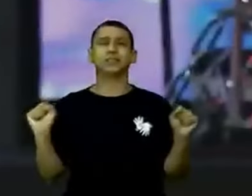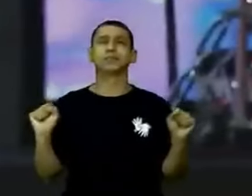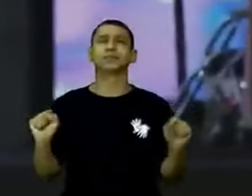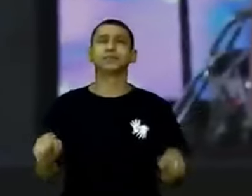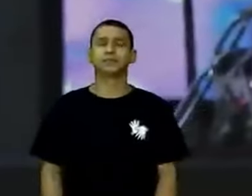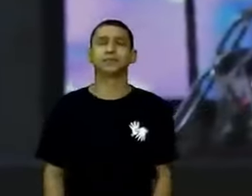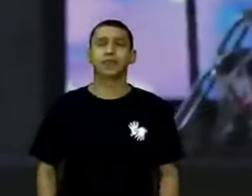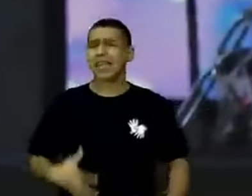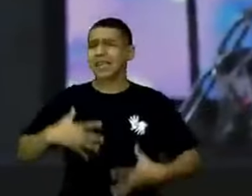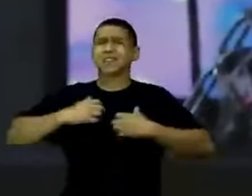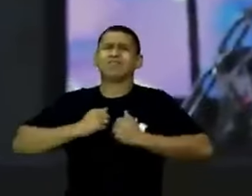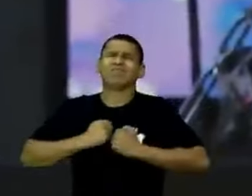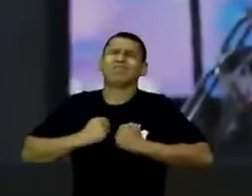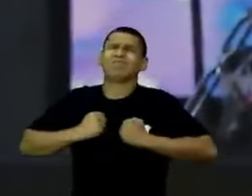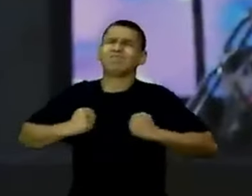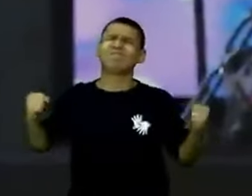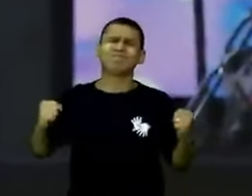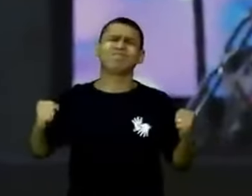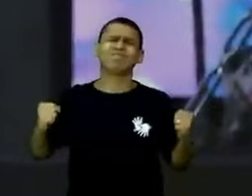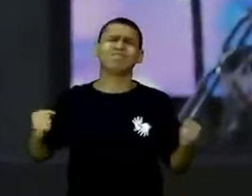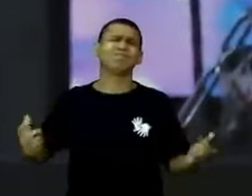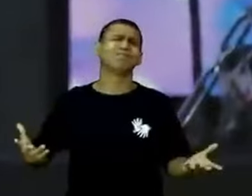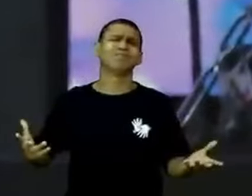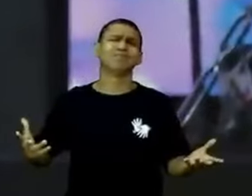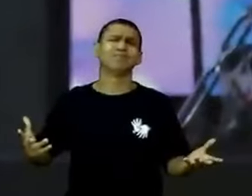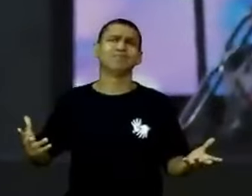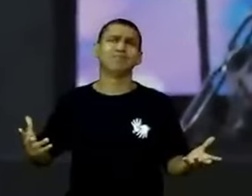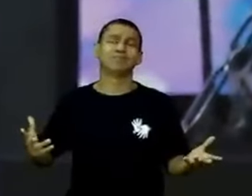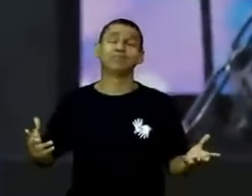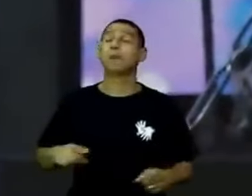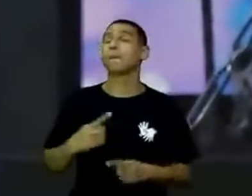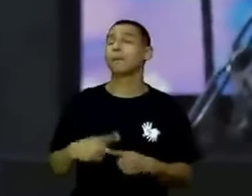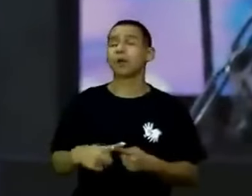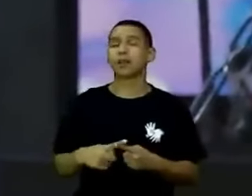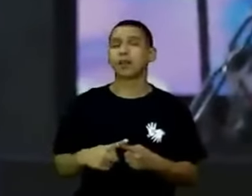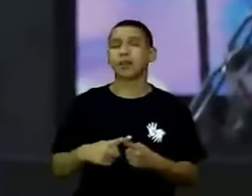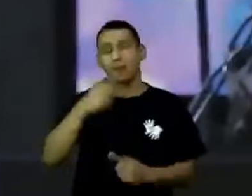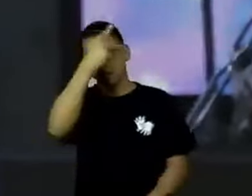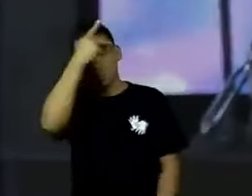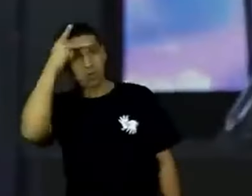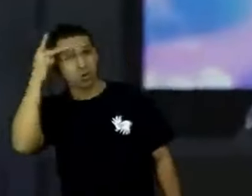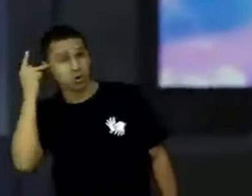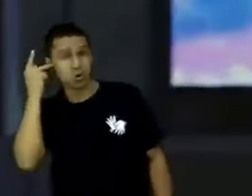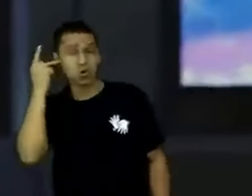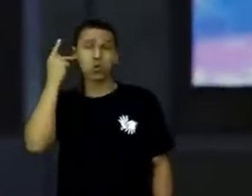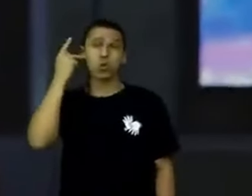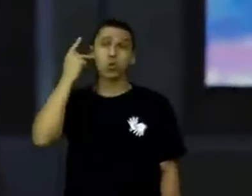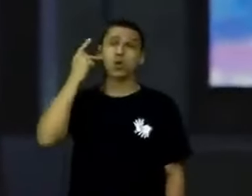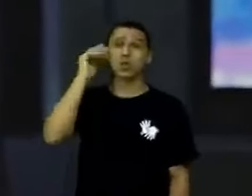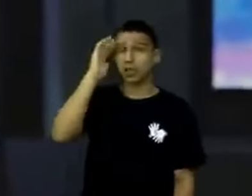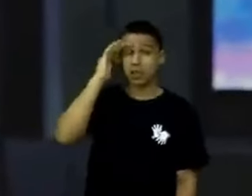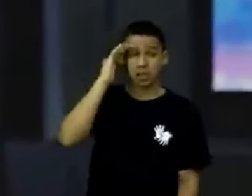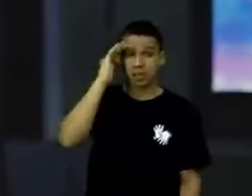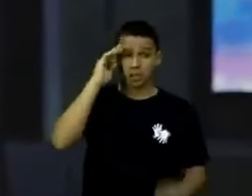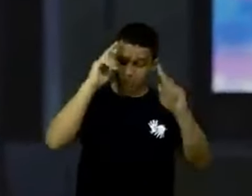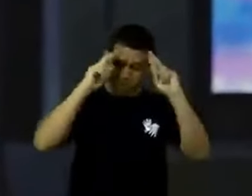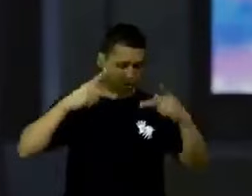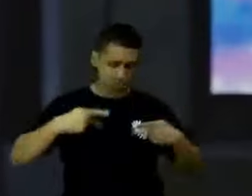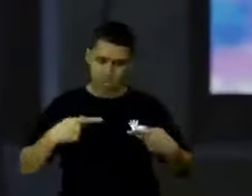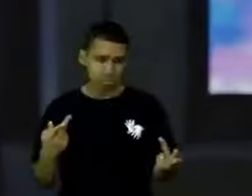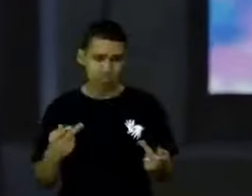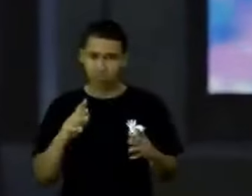Aí começa a rasgar as vestes, porque gente que não sabe quem é pode estar assumindo grandes posições, mas vai passar vergonha.